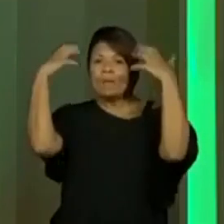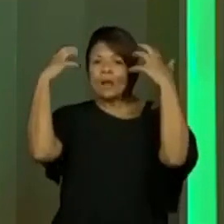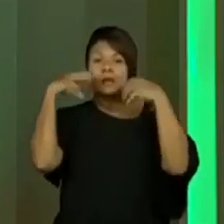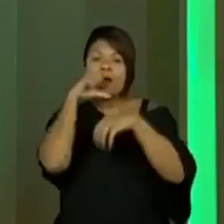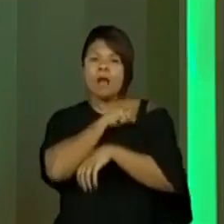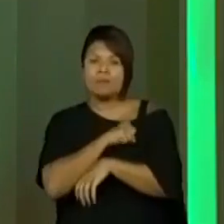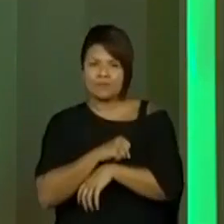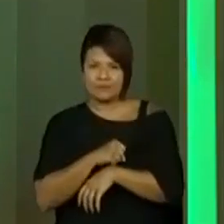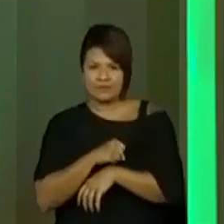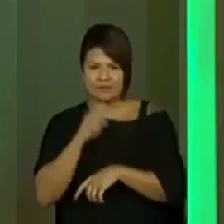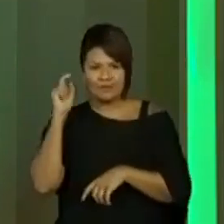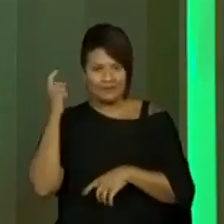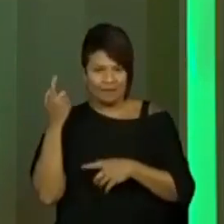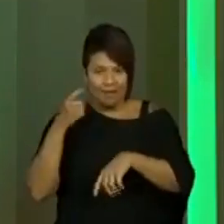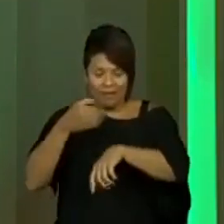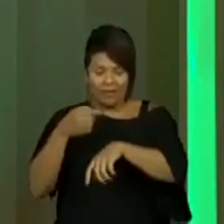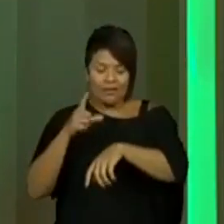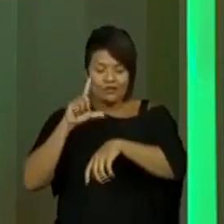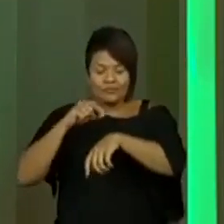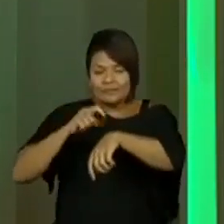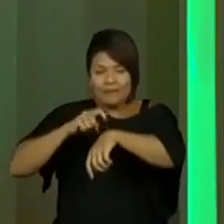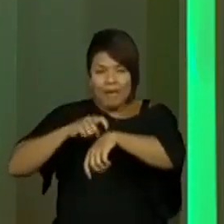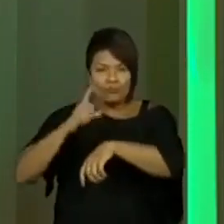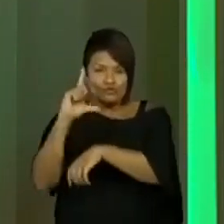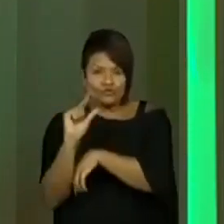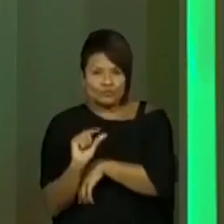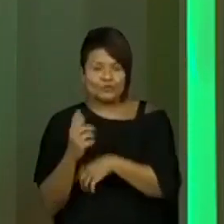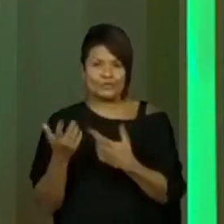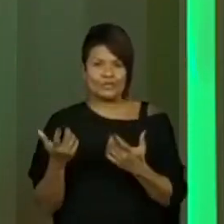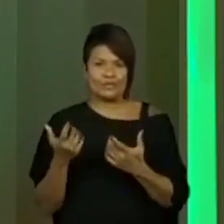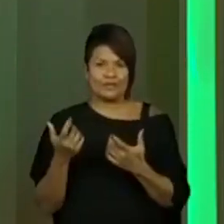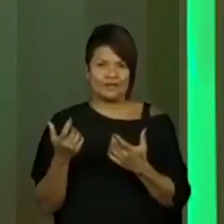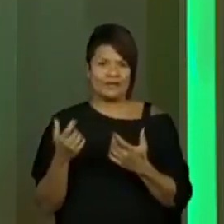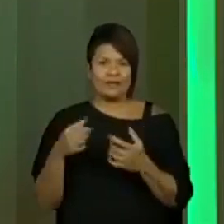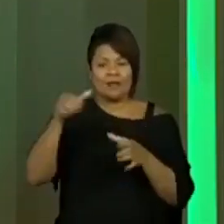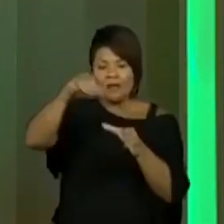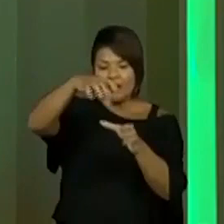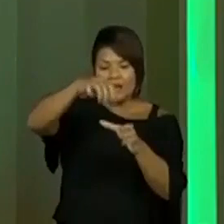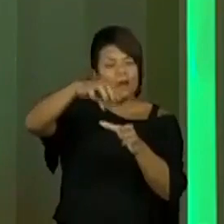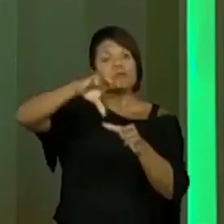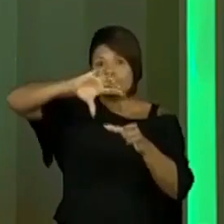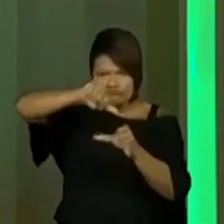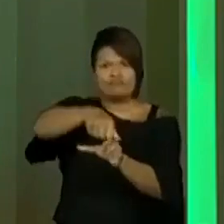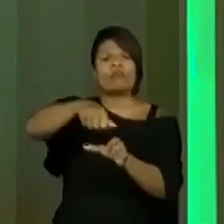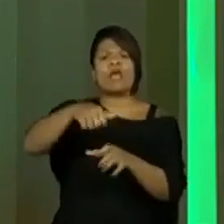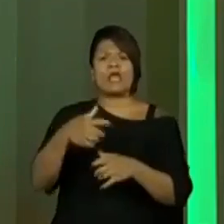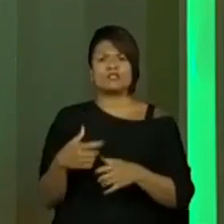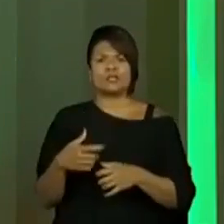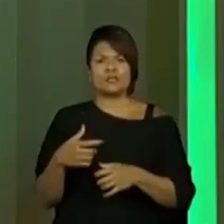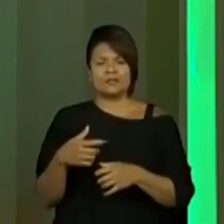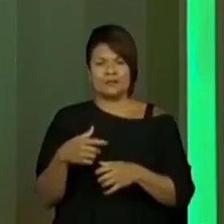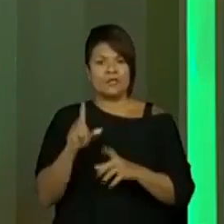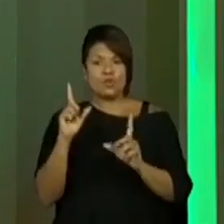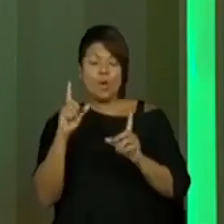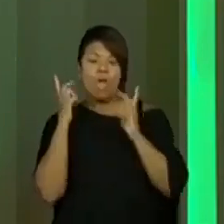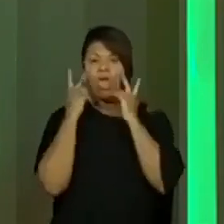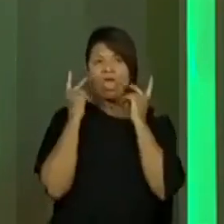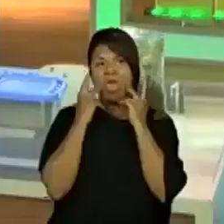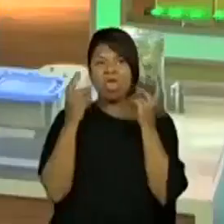ouve todo mundo falar? Isso não é moda, não. Isso é uma coisa muito séria e muito